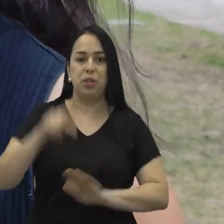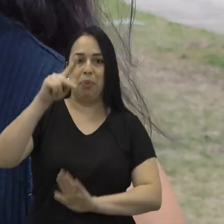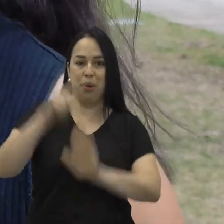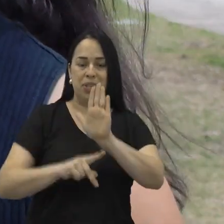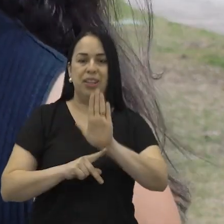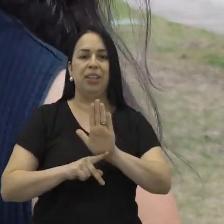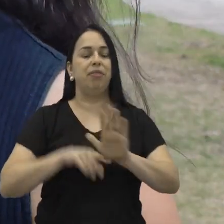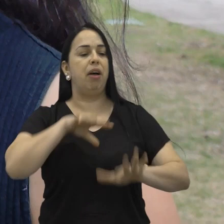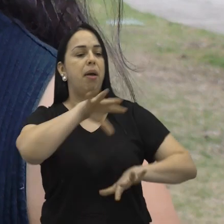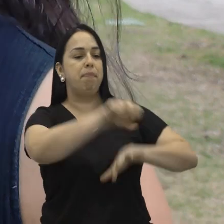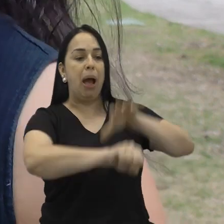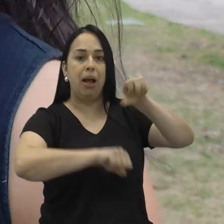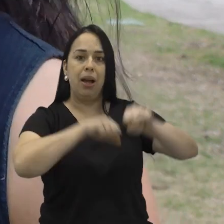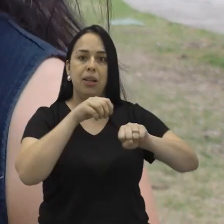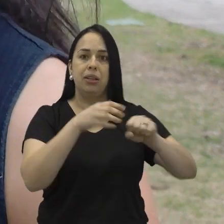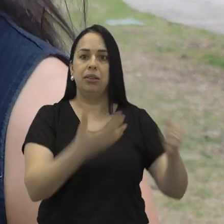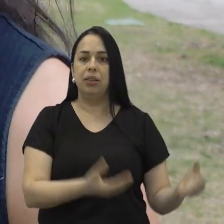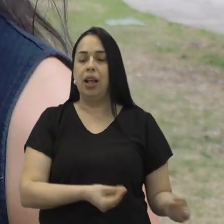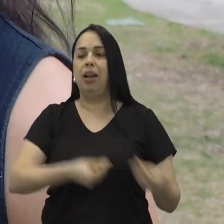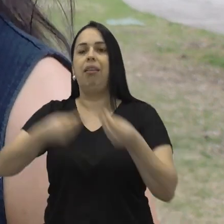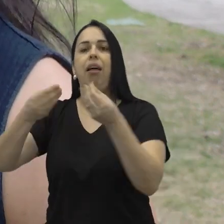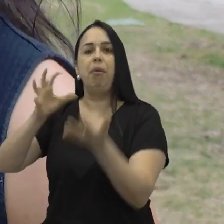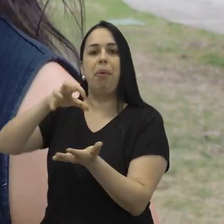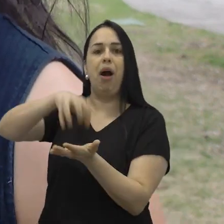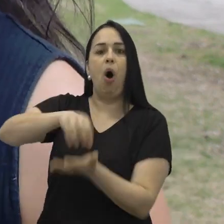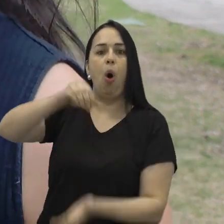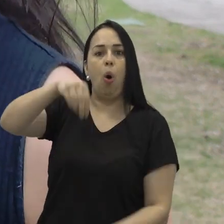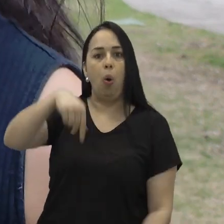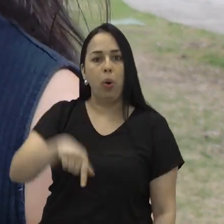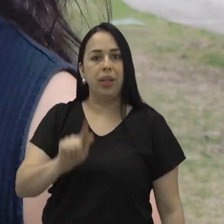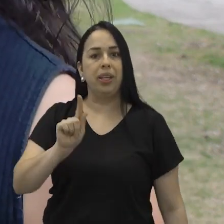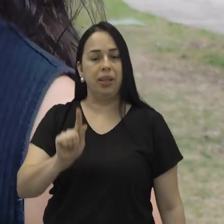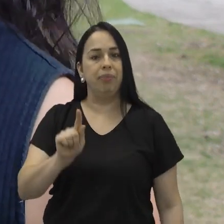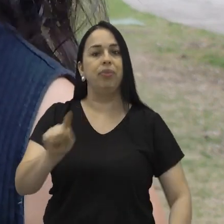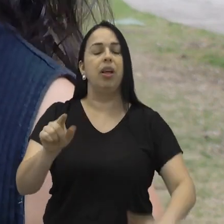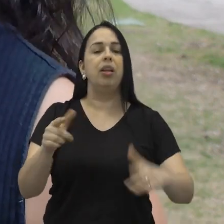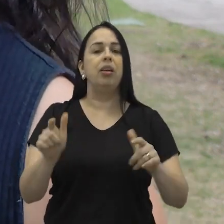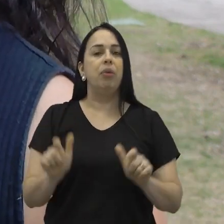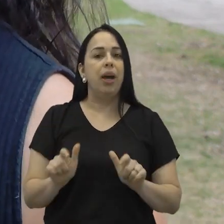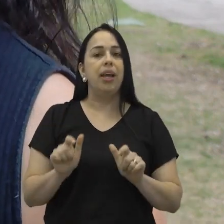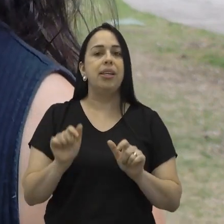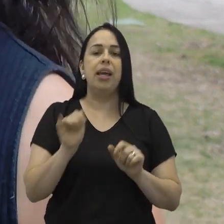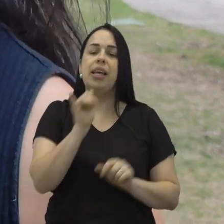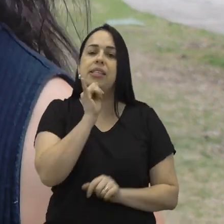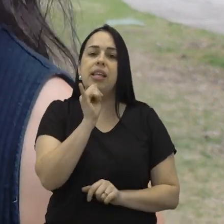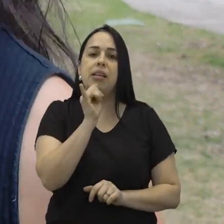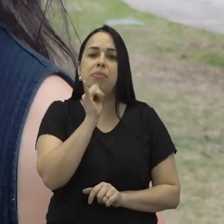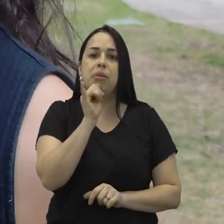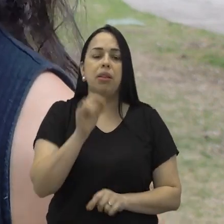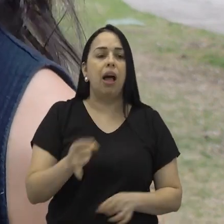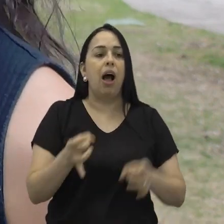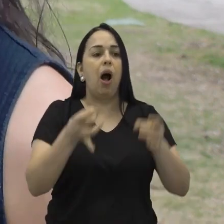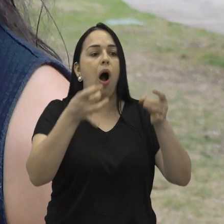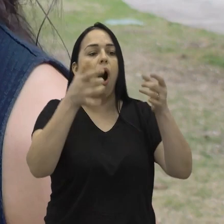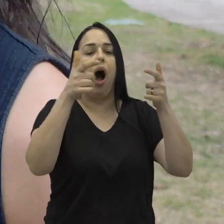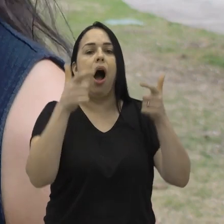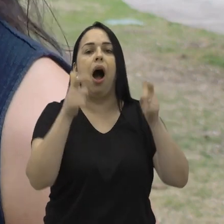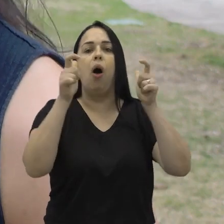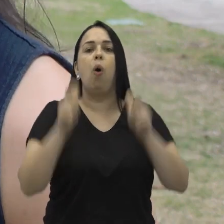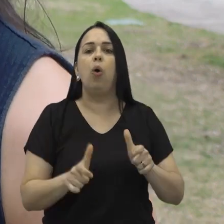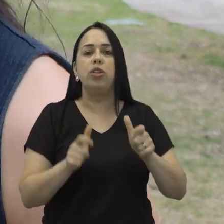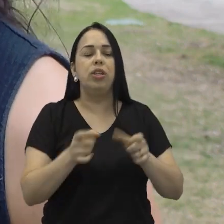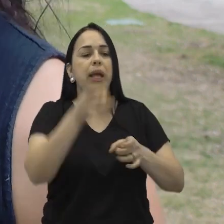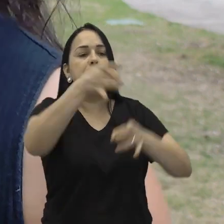faz a coleta desses alimentos e leva para a instituição social, né? Então, aonde existe o maior índice de desperdício, o Mesa Brasil